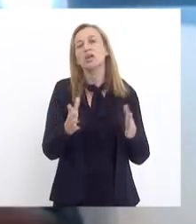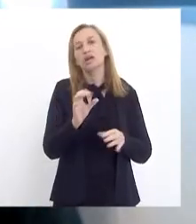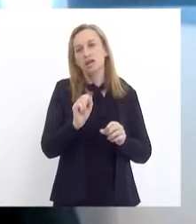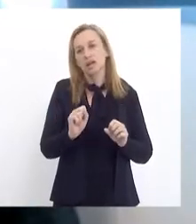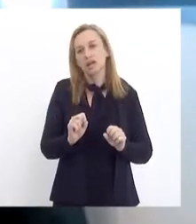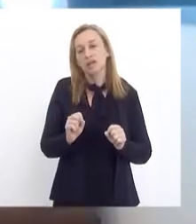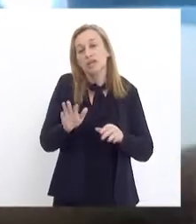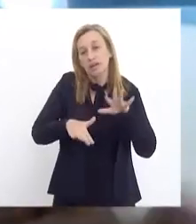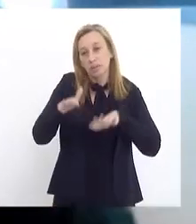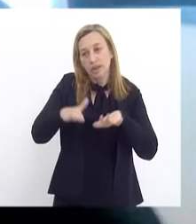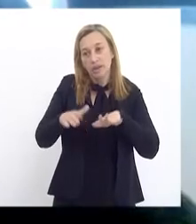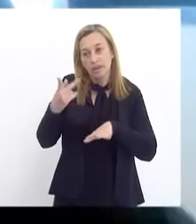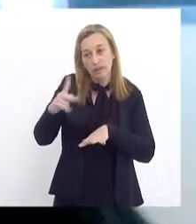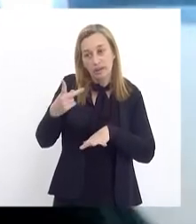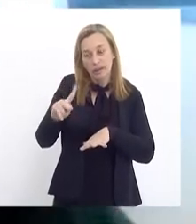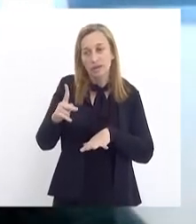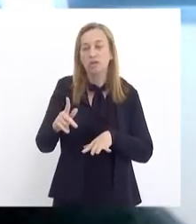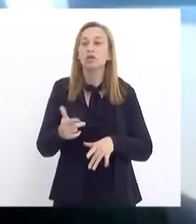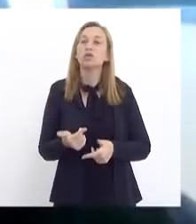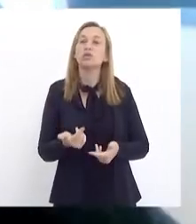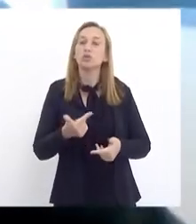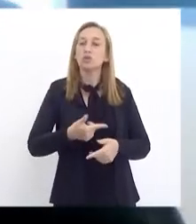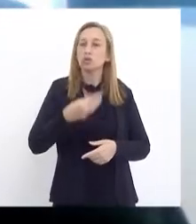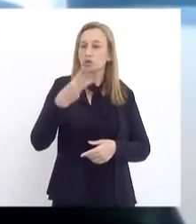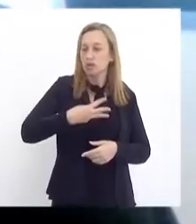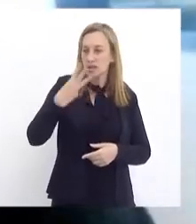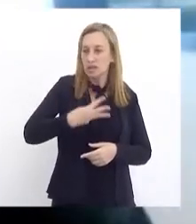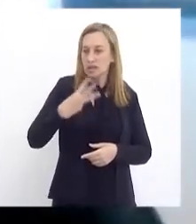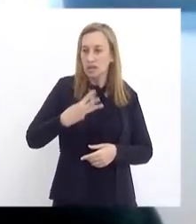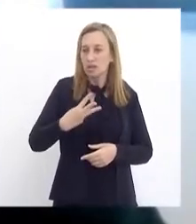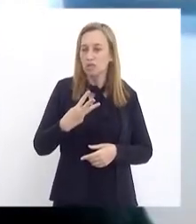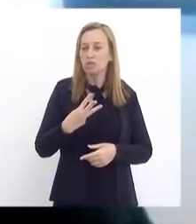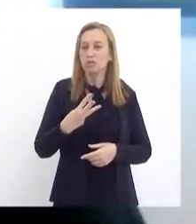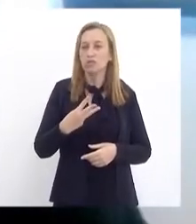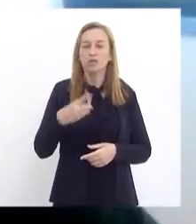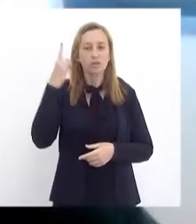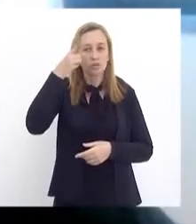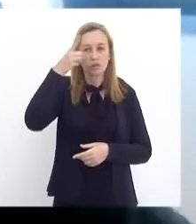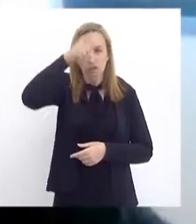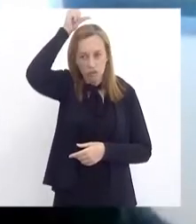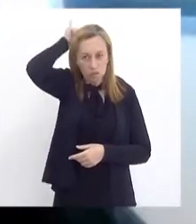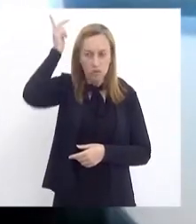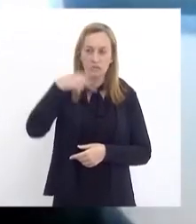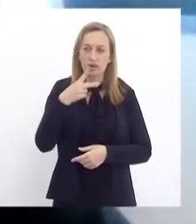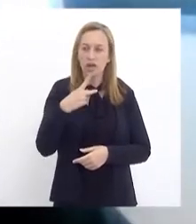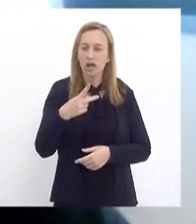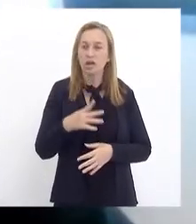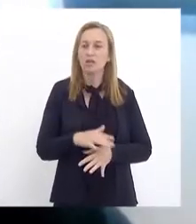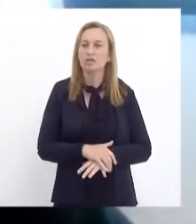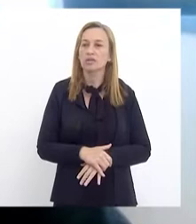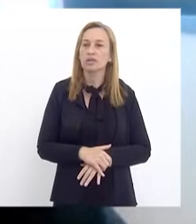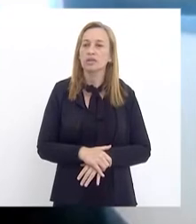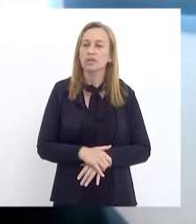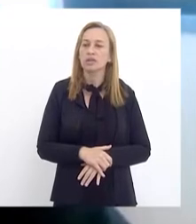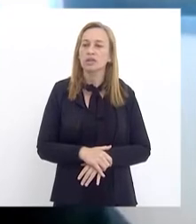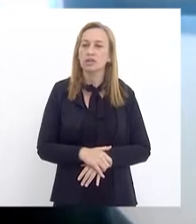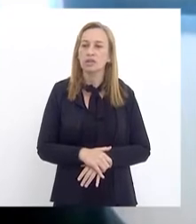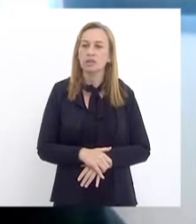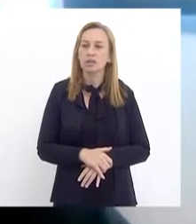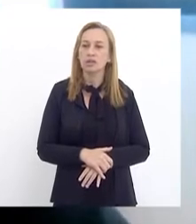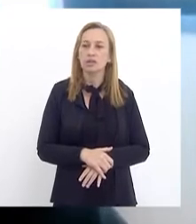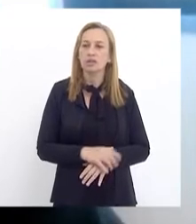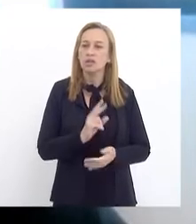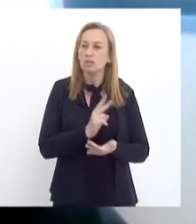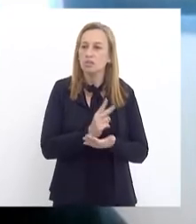da autora. E o terceiro ponto, que o Luiz Paulo levantou, eu acho que é uma questão relevante. Ainda que o